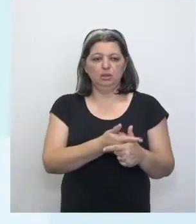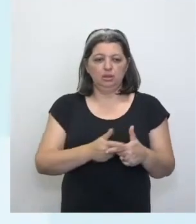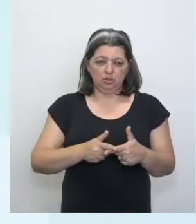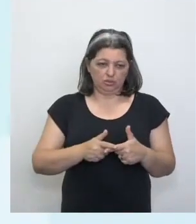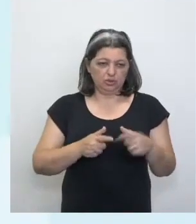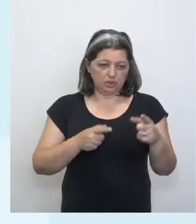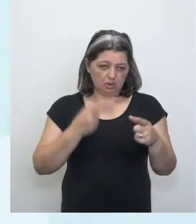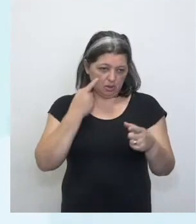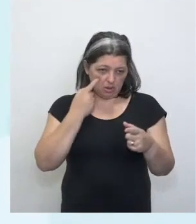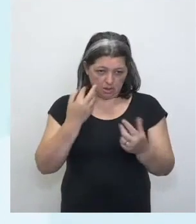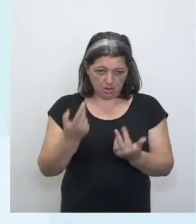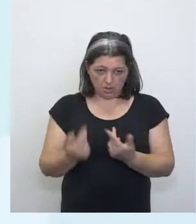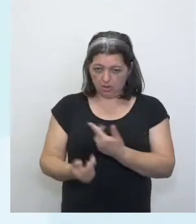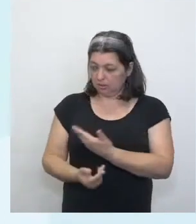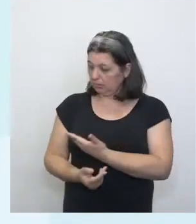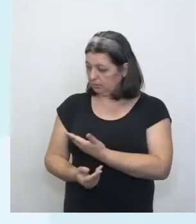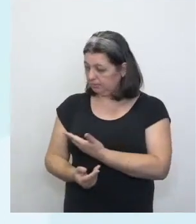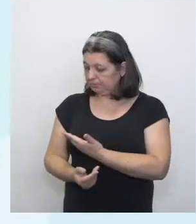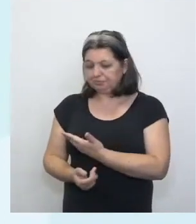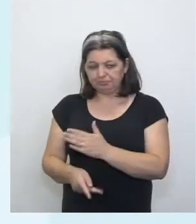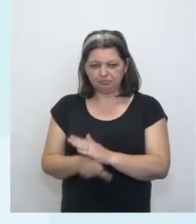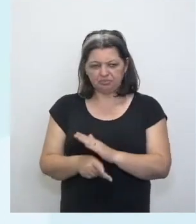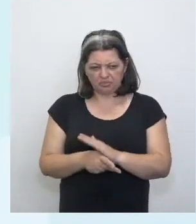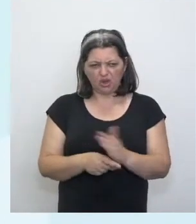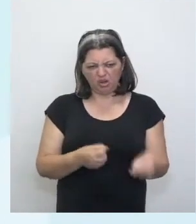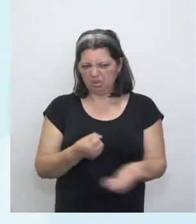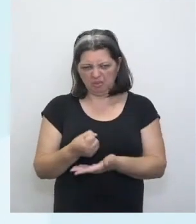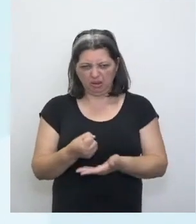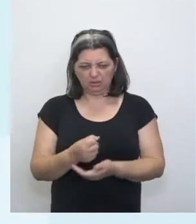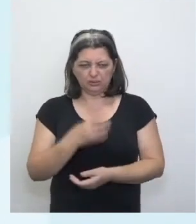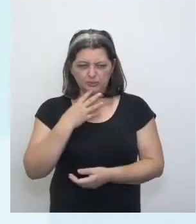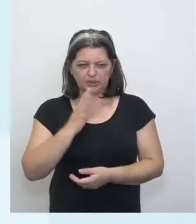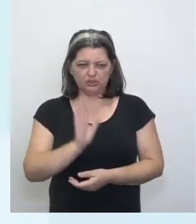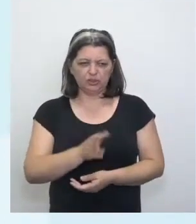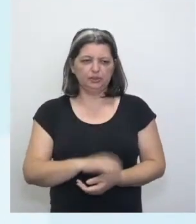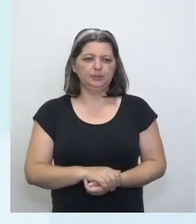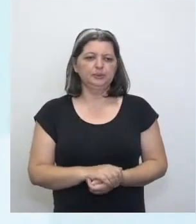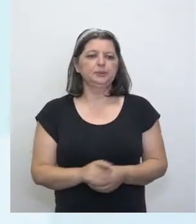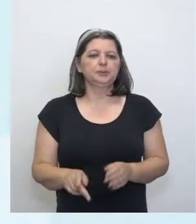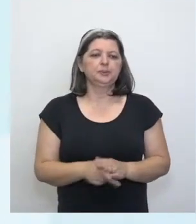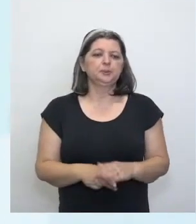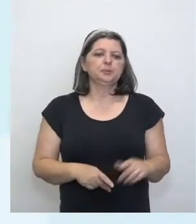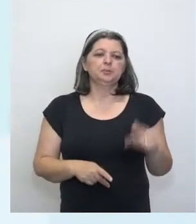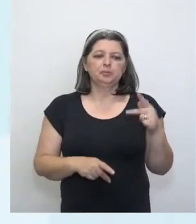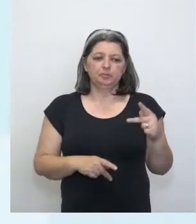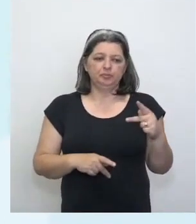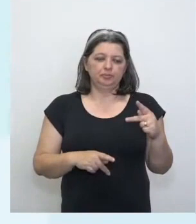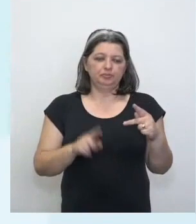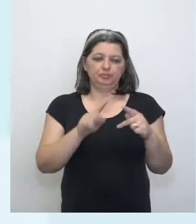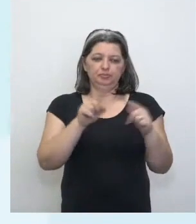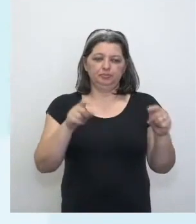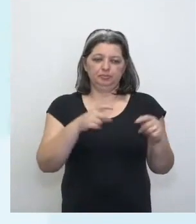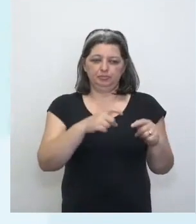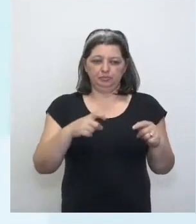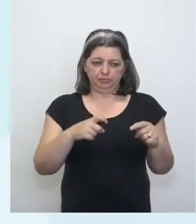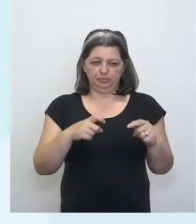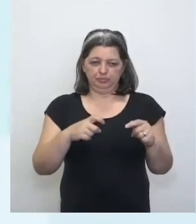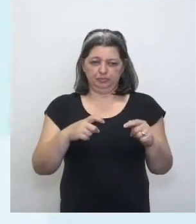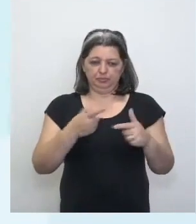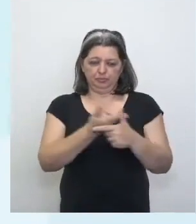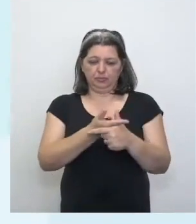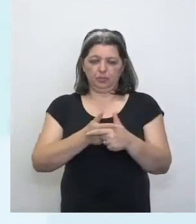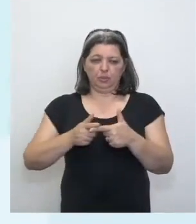aí um formato de divisão? Uma divisão padrão que a gente conhece? Eu colocaria o meu polinômio, eu dividiria por um binômio,